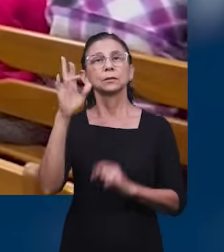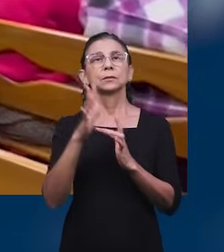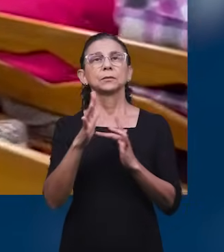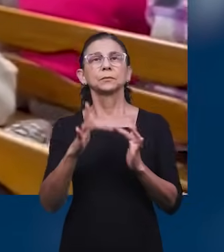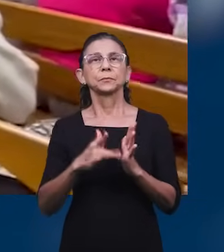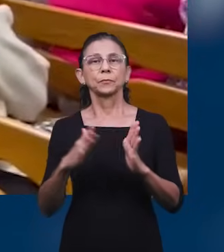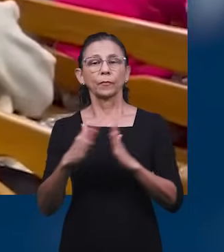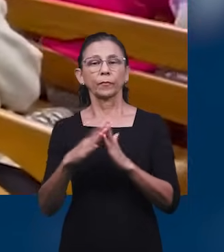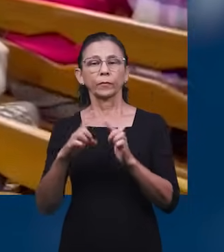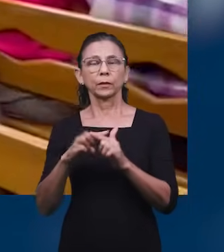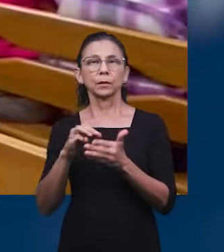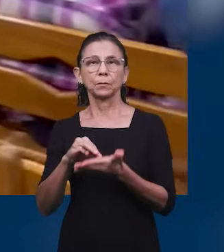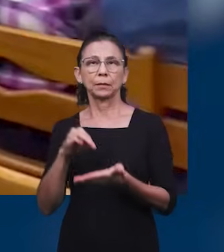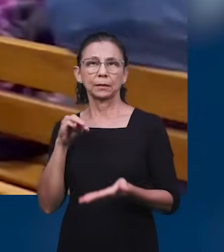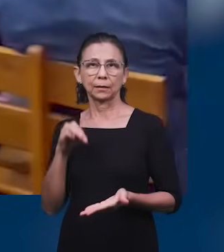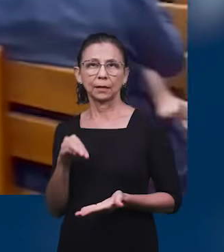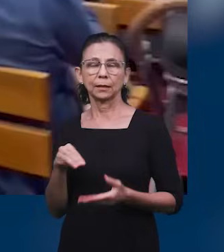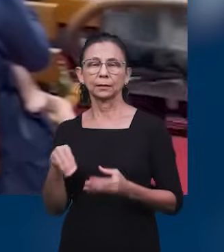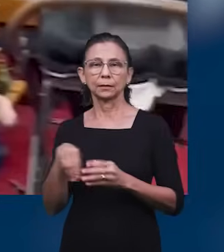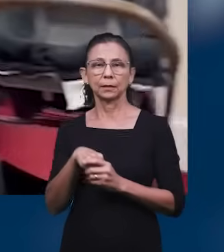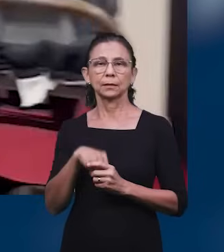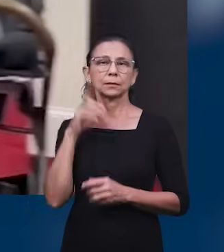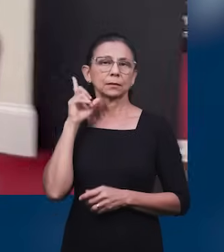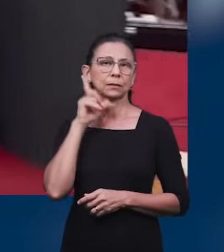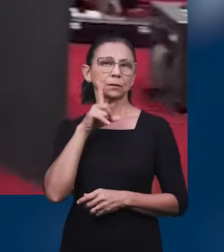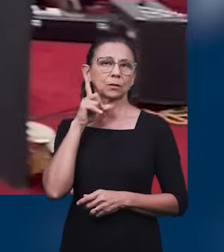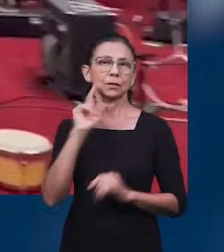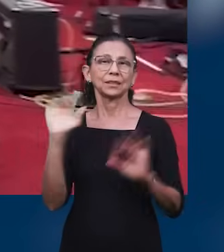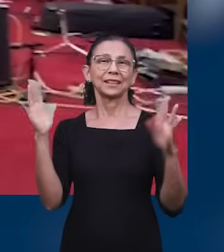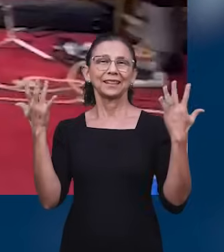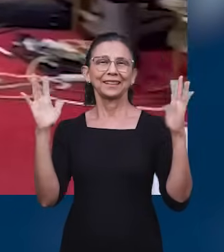Cristã Maranata Framingham, em Massachusetts, está